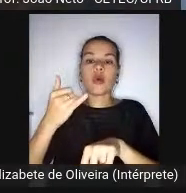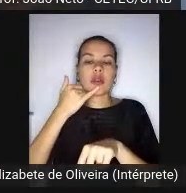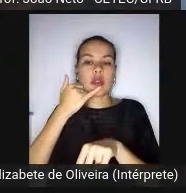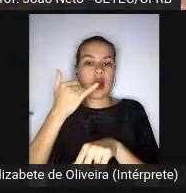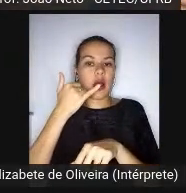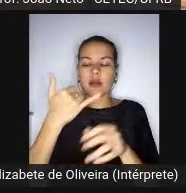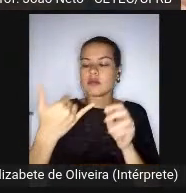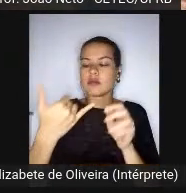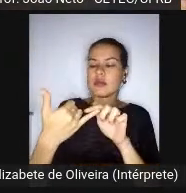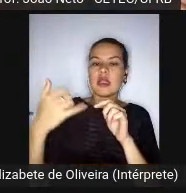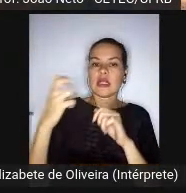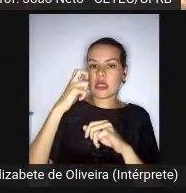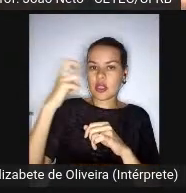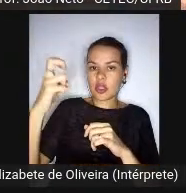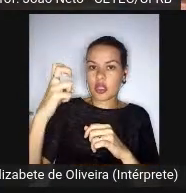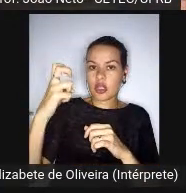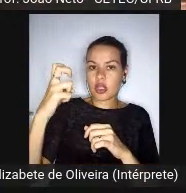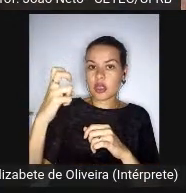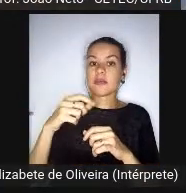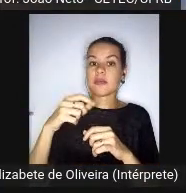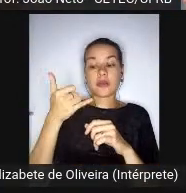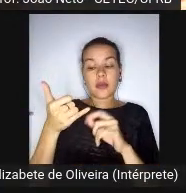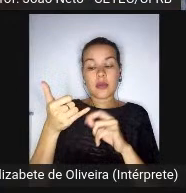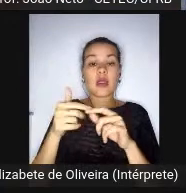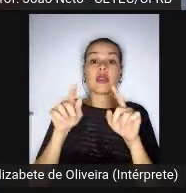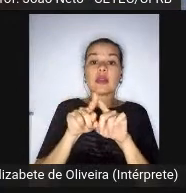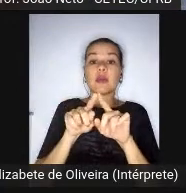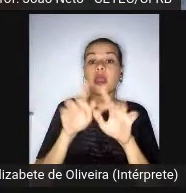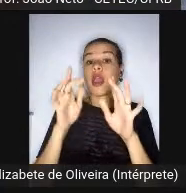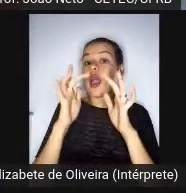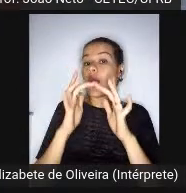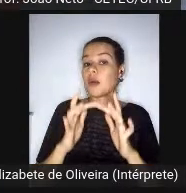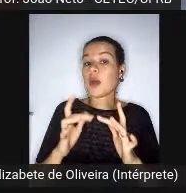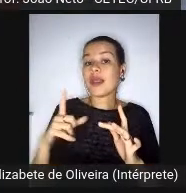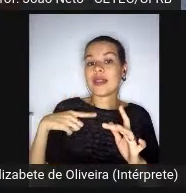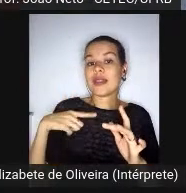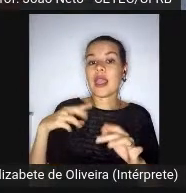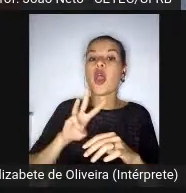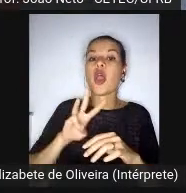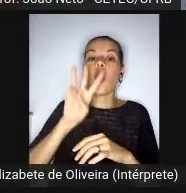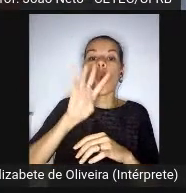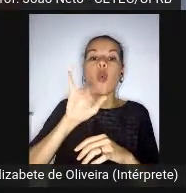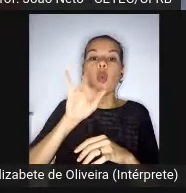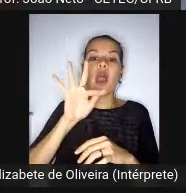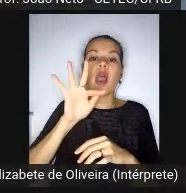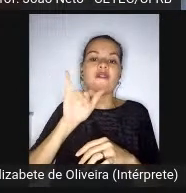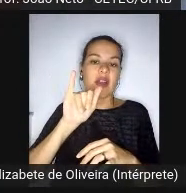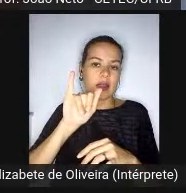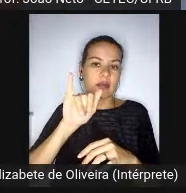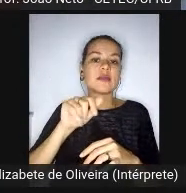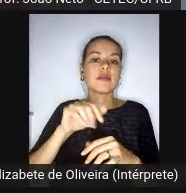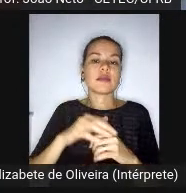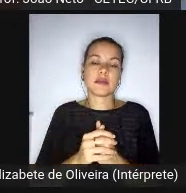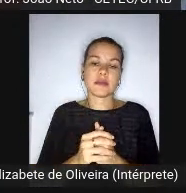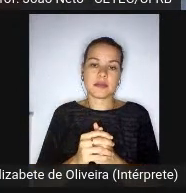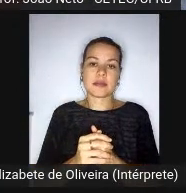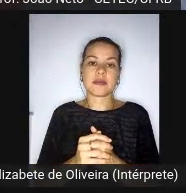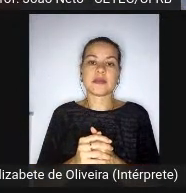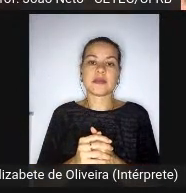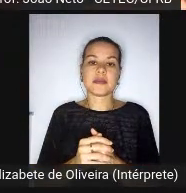esses objetos um presente de conexão wi-fi no meu caso dessa dessa parada de ônibus aqui Tá